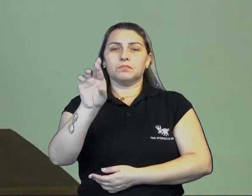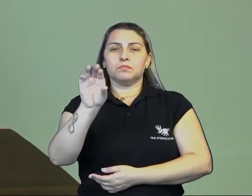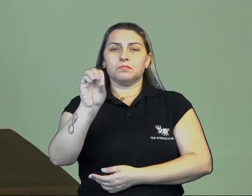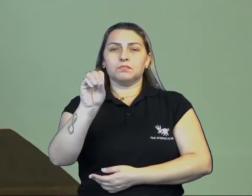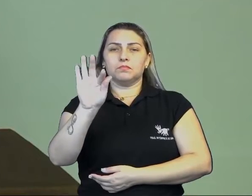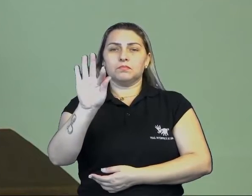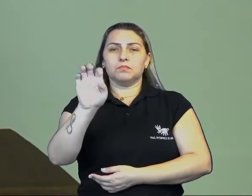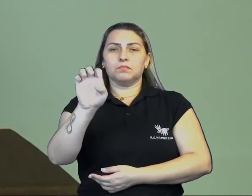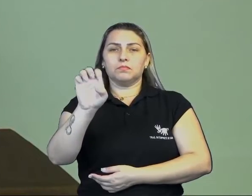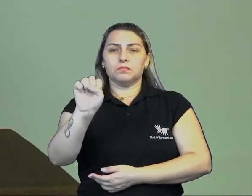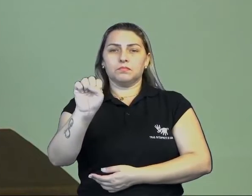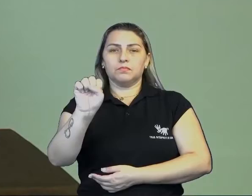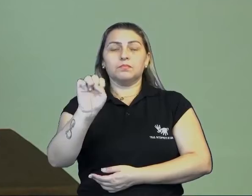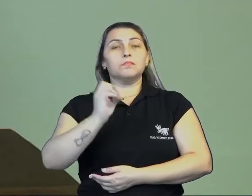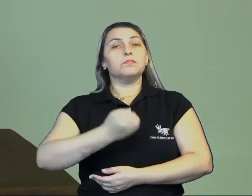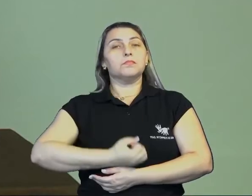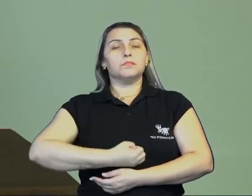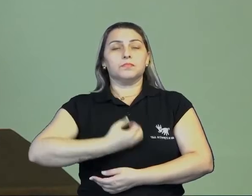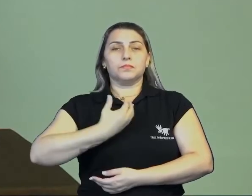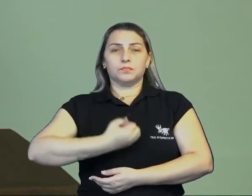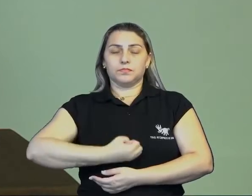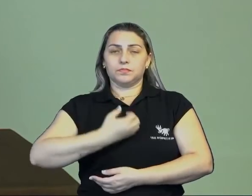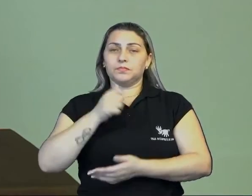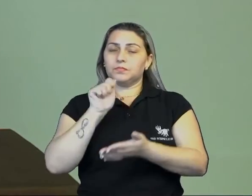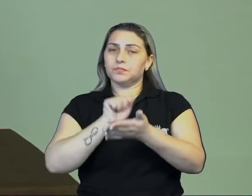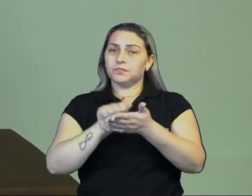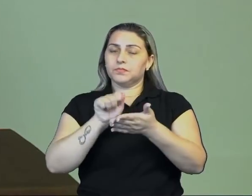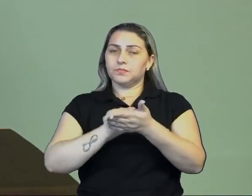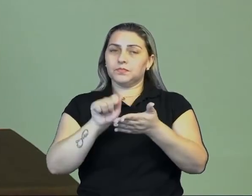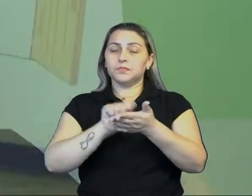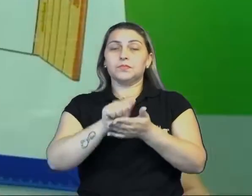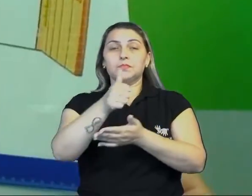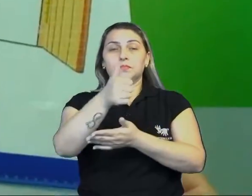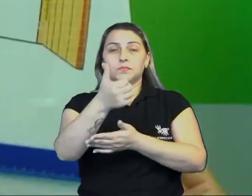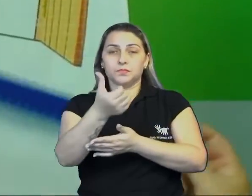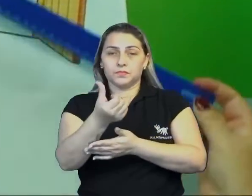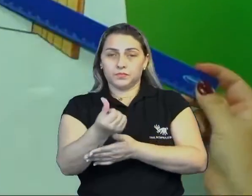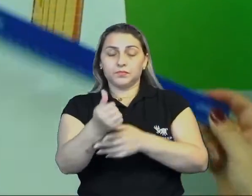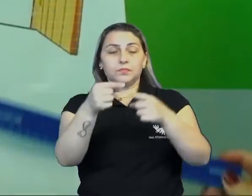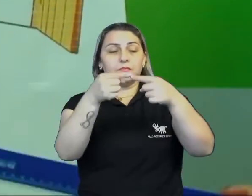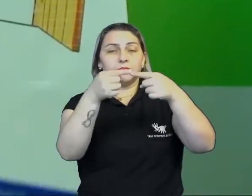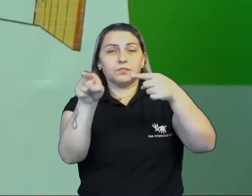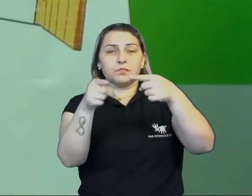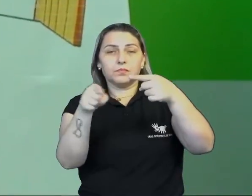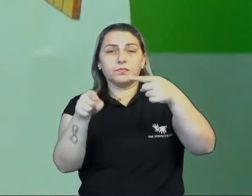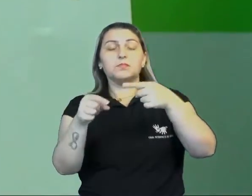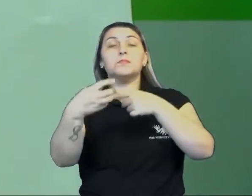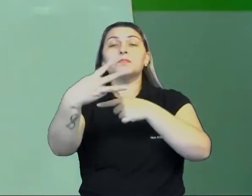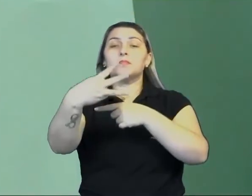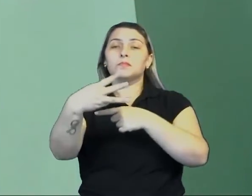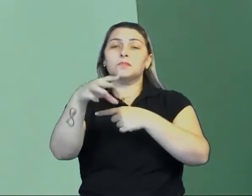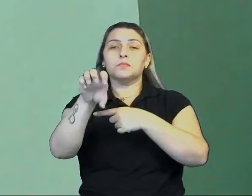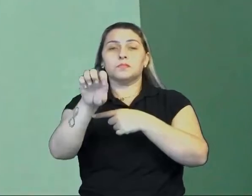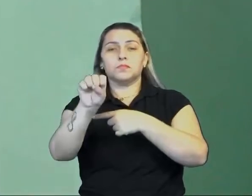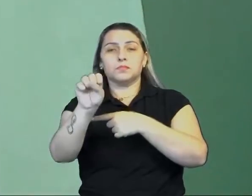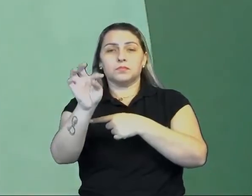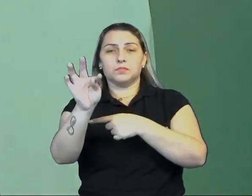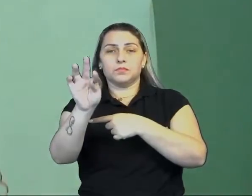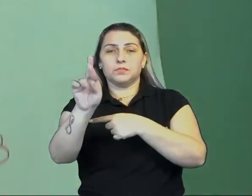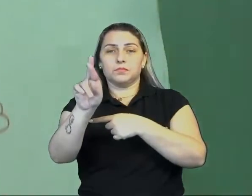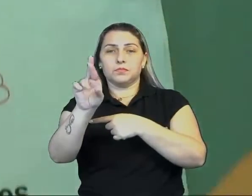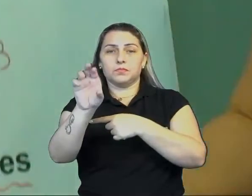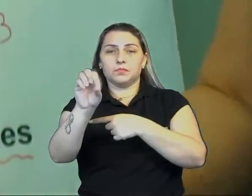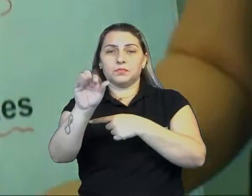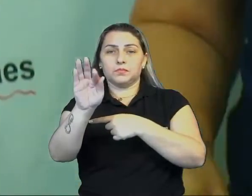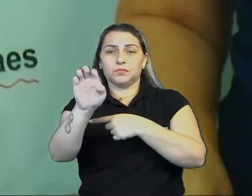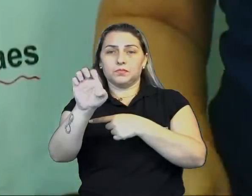fragmento, nós temos um poema, né? Escrito com 16 versos e 3